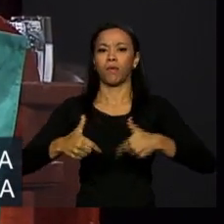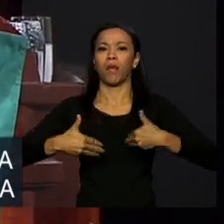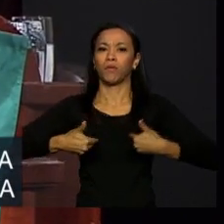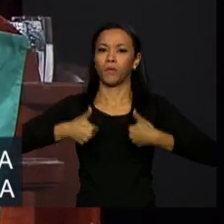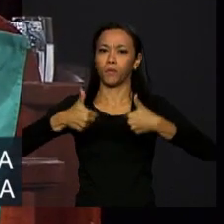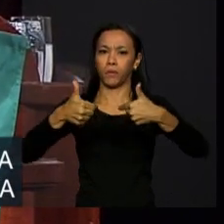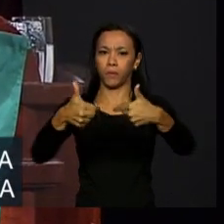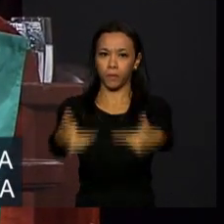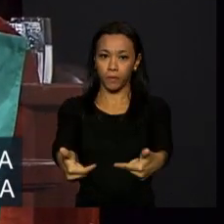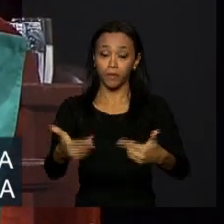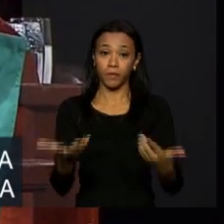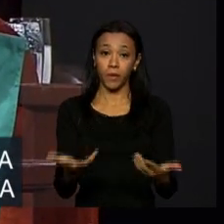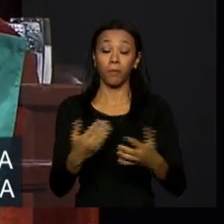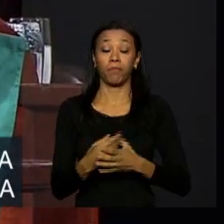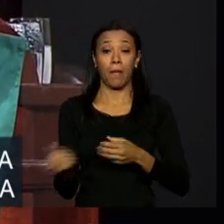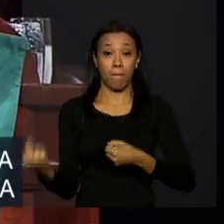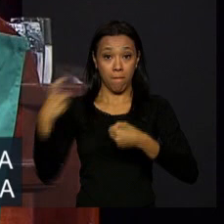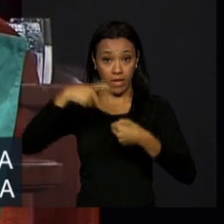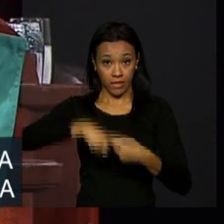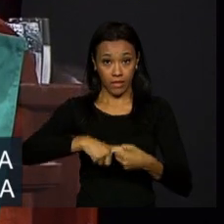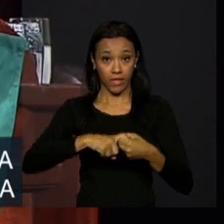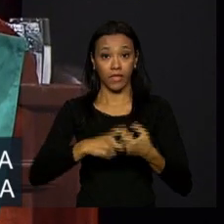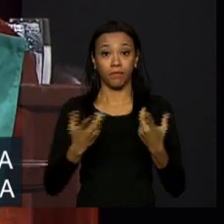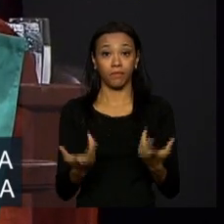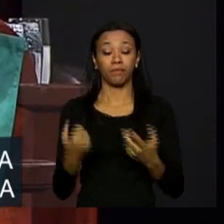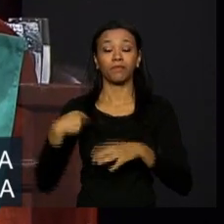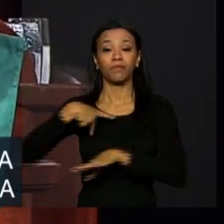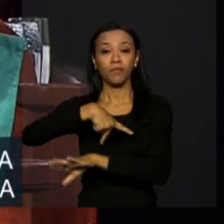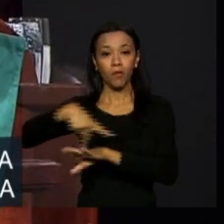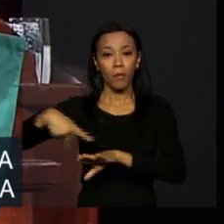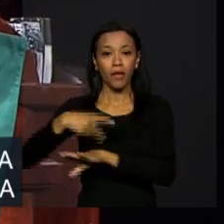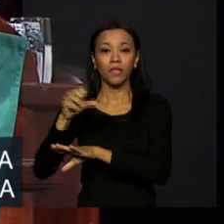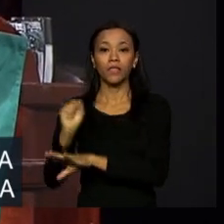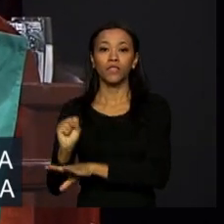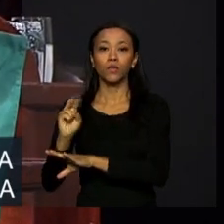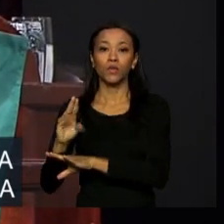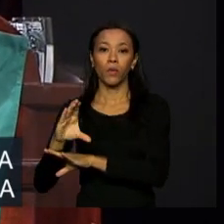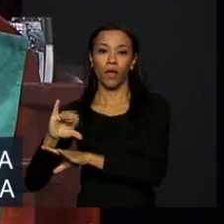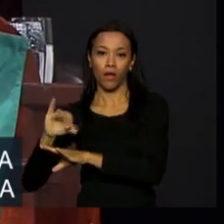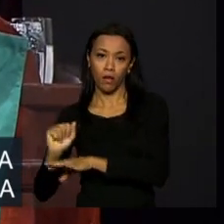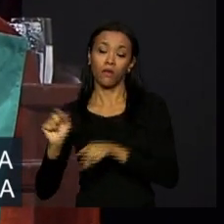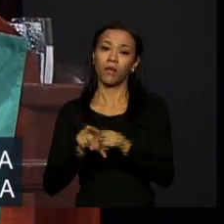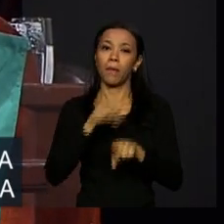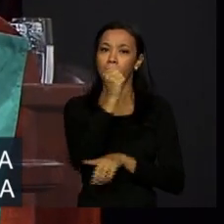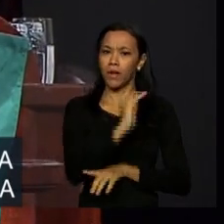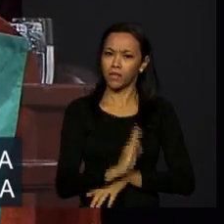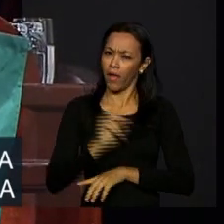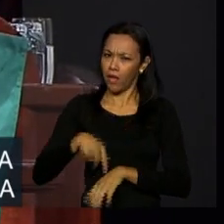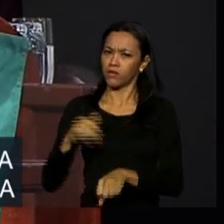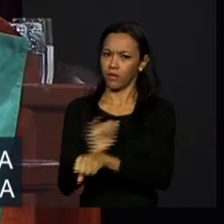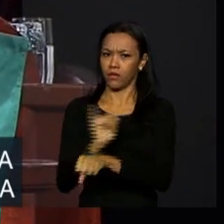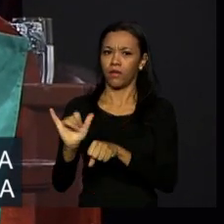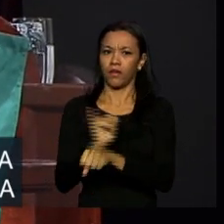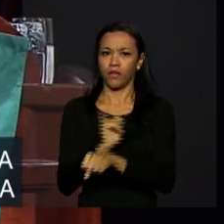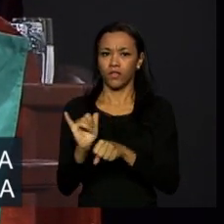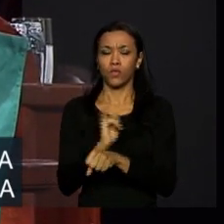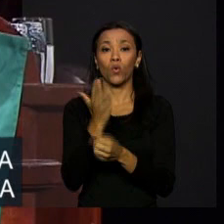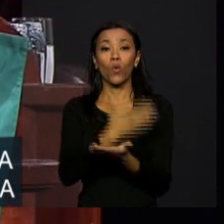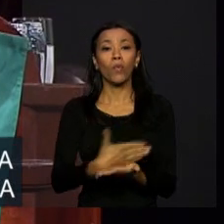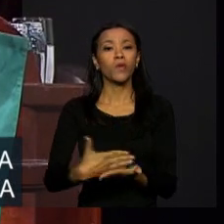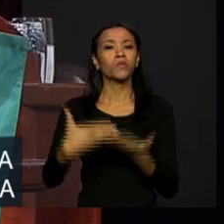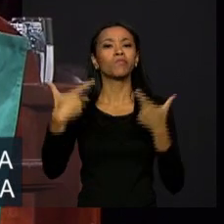entre a Suécia e o Brasil a parceria estratégica foi estabelecida em